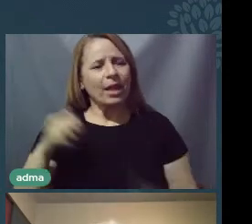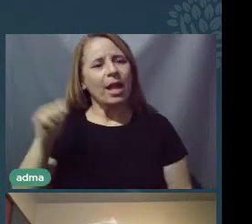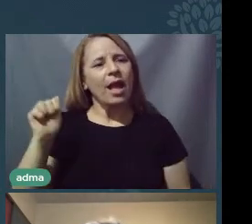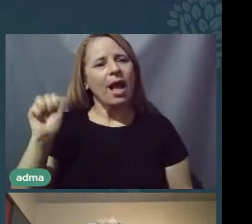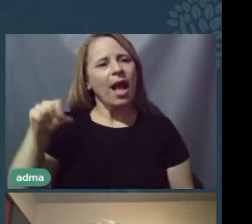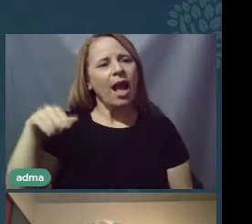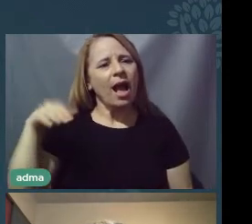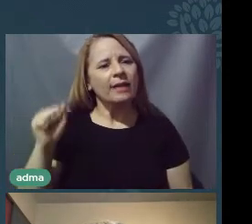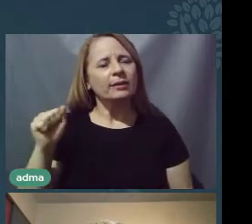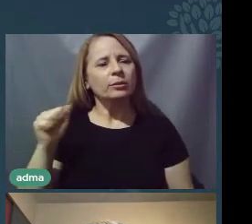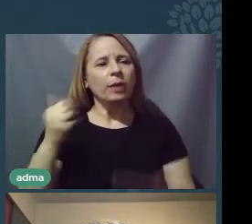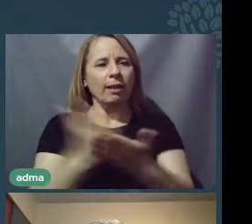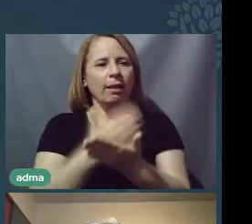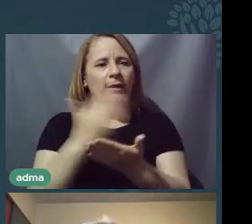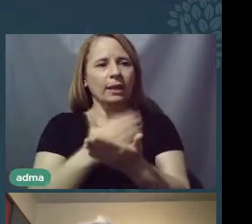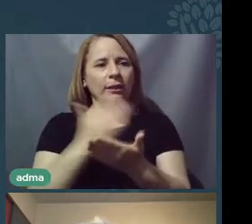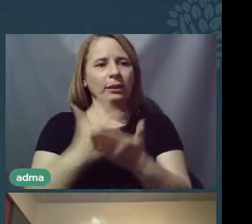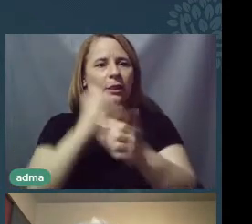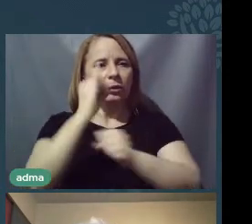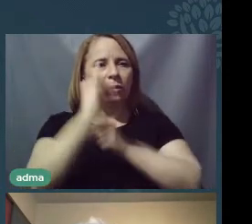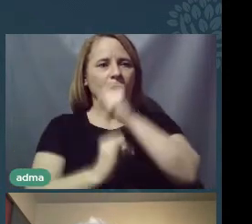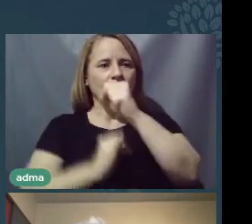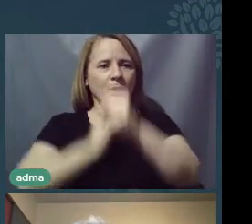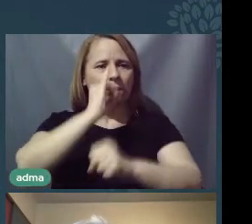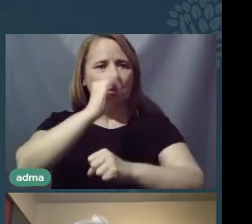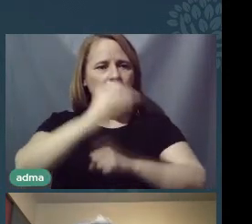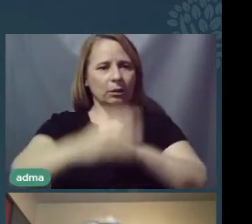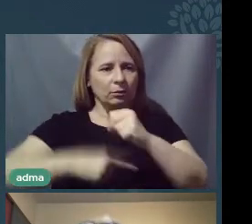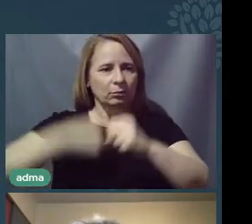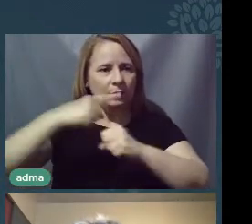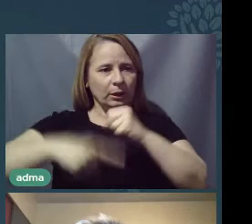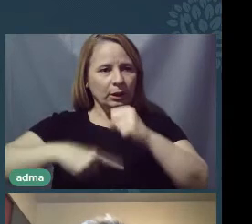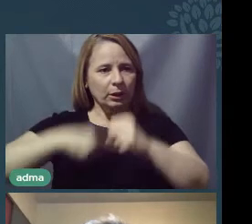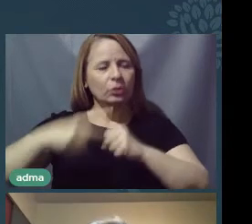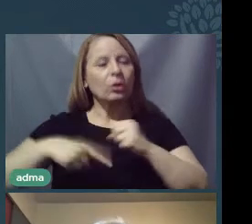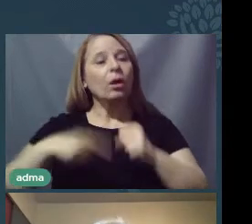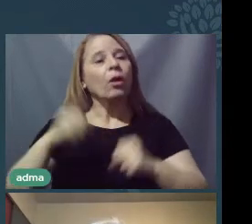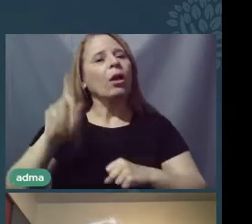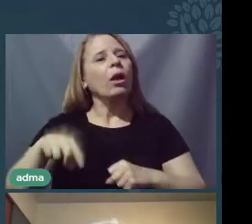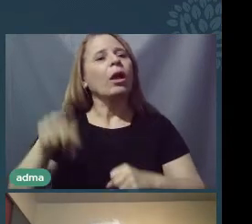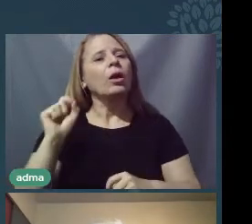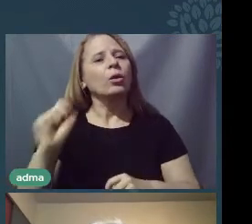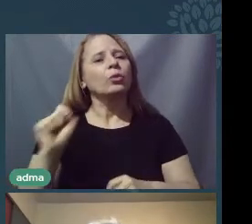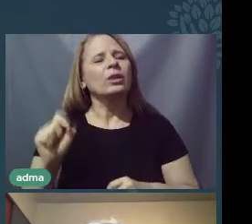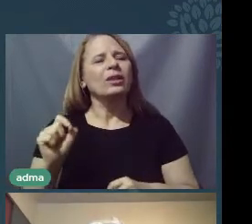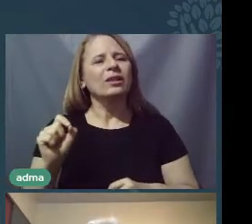na literatura internacional, é considerado o grande